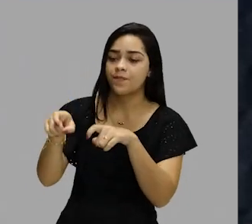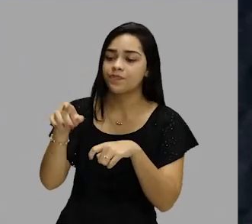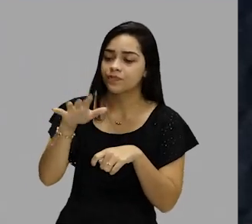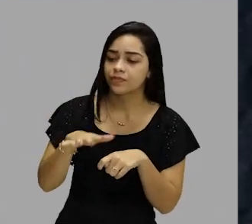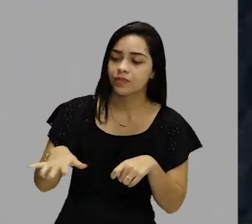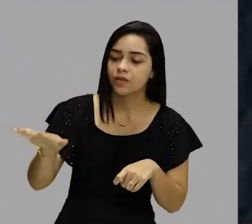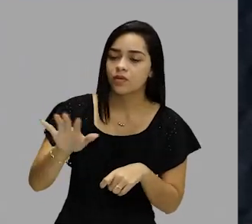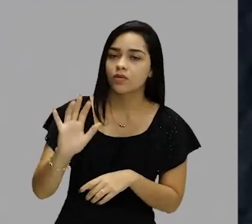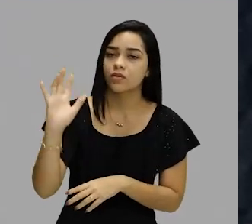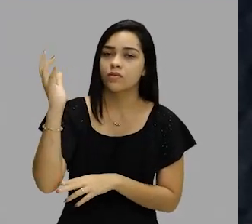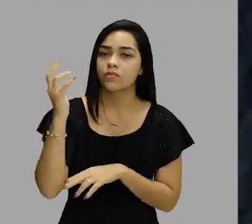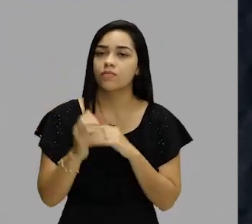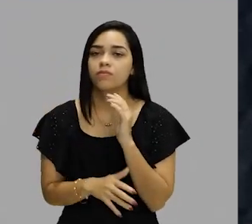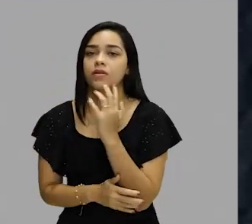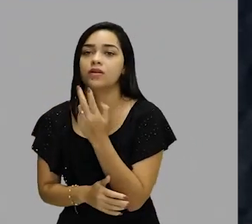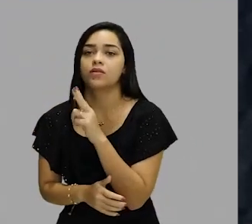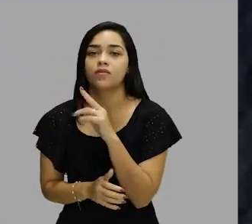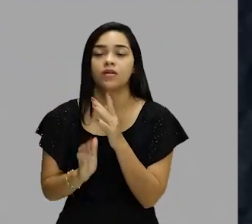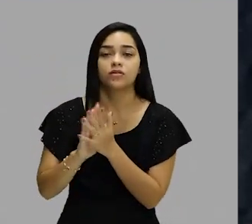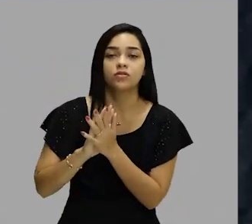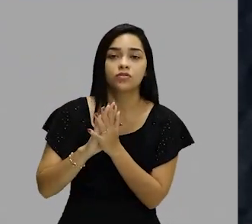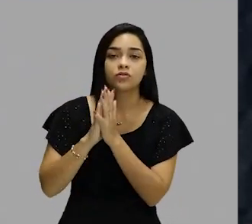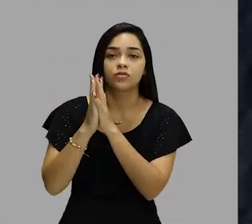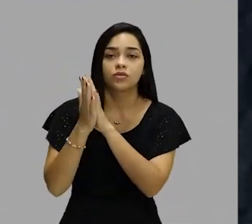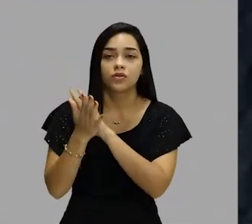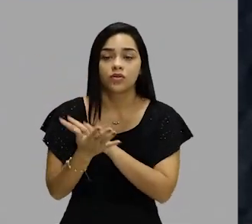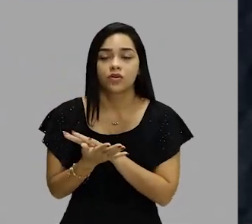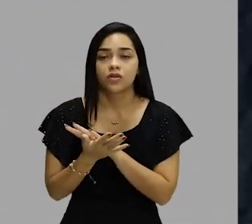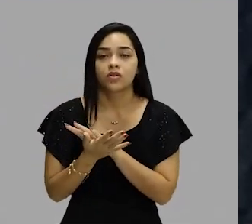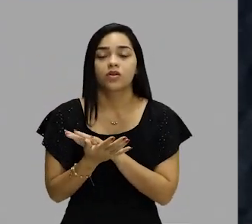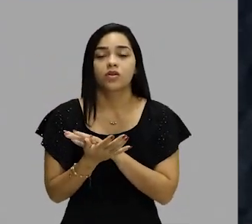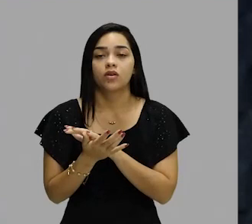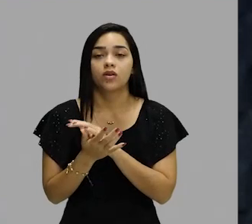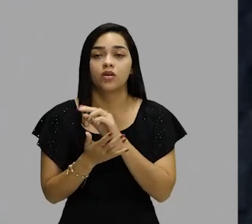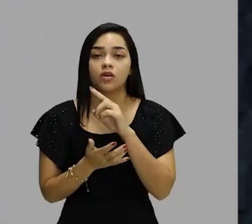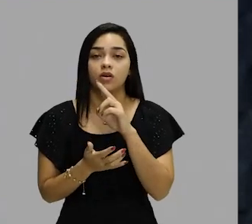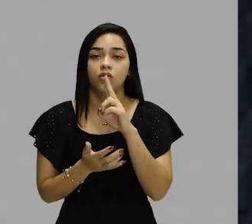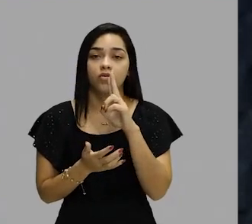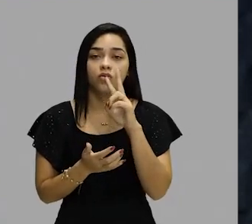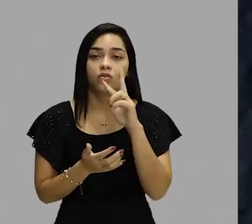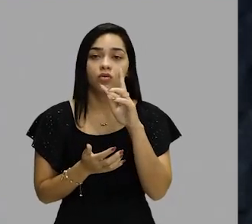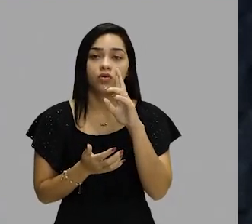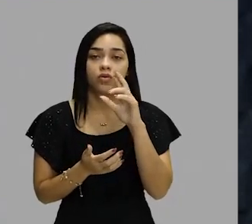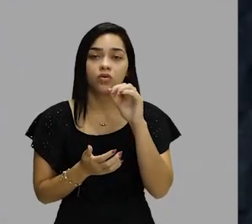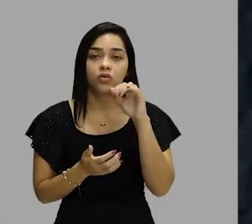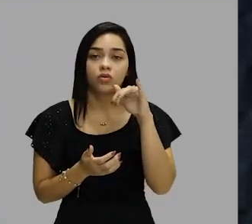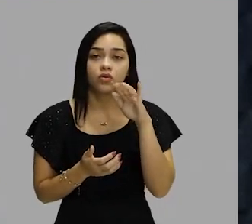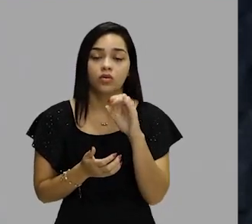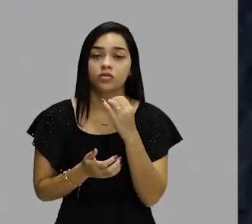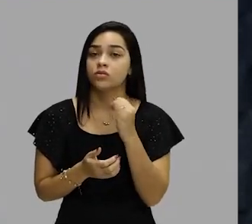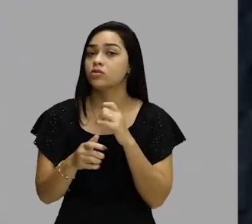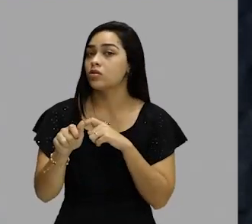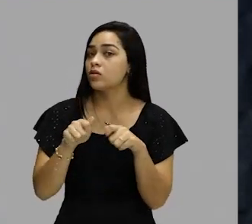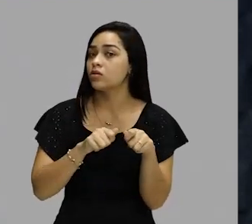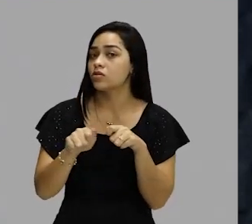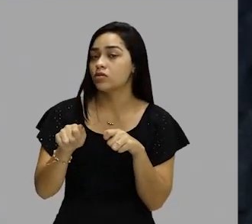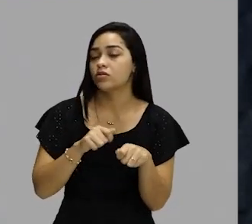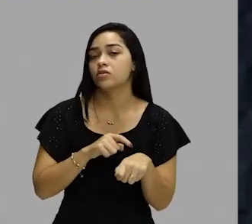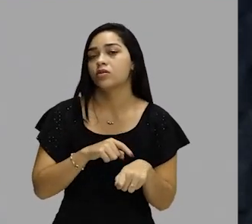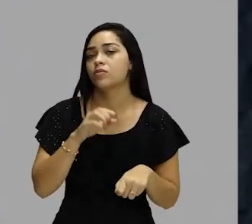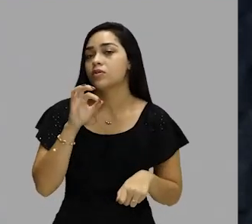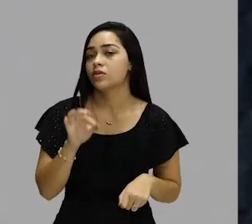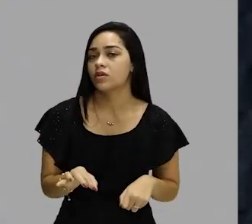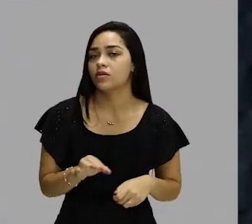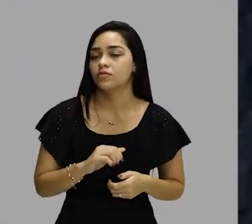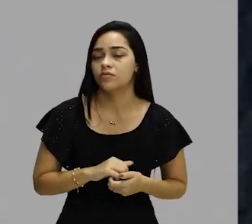de plantas, eles vão destruir o nível trófico dos produtores, se não for controlados a tempo,